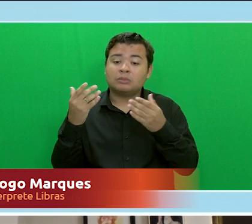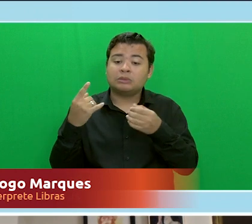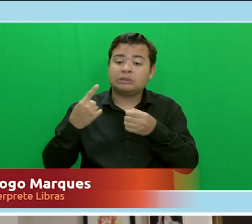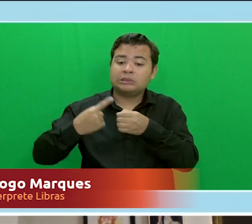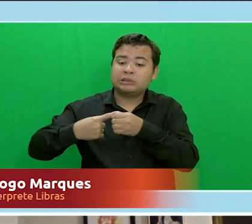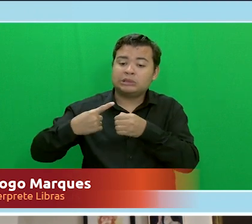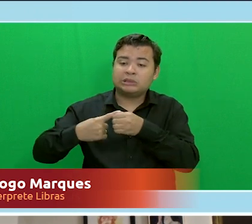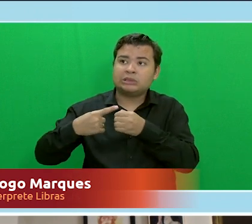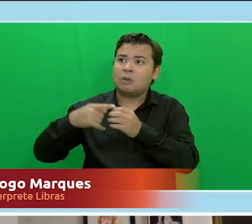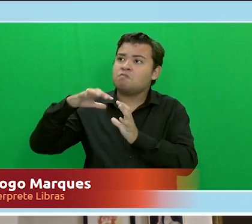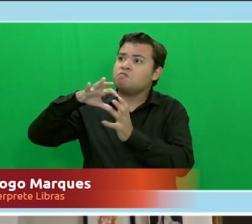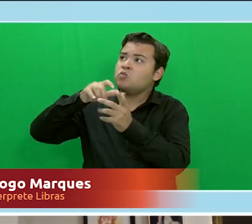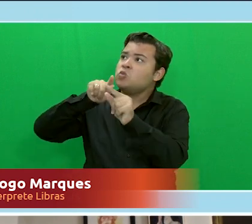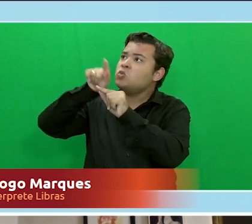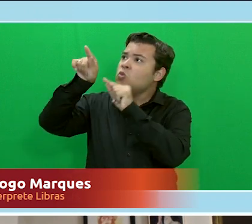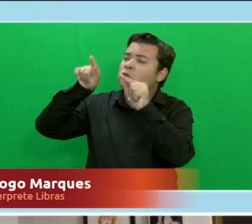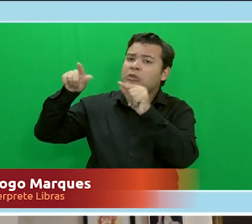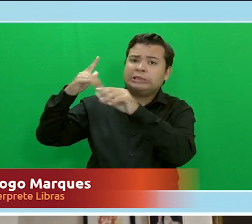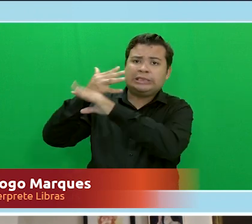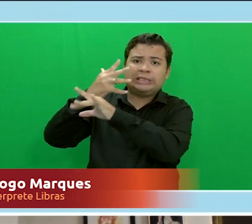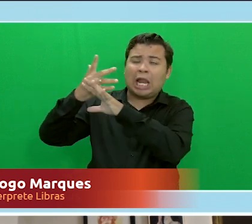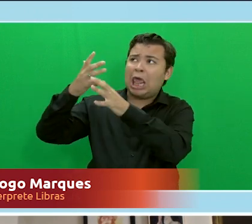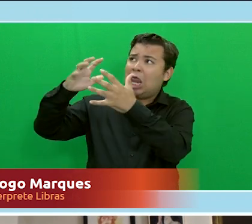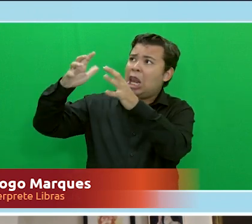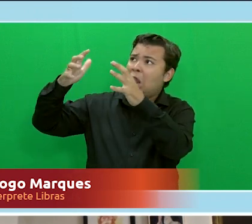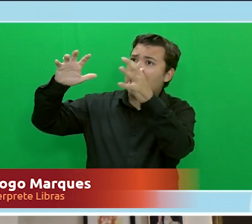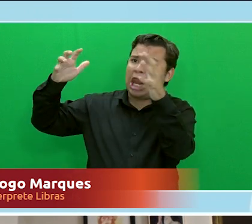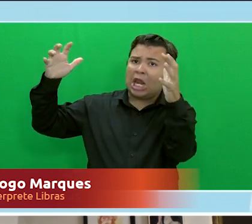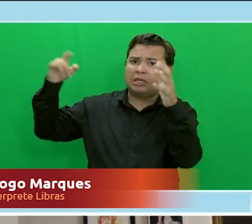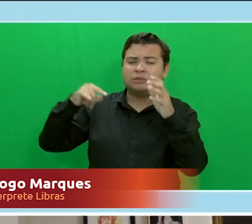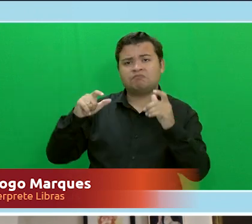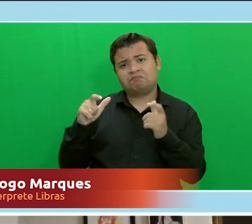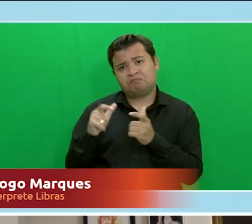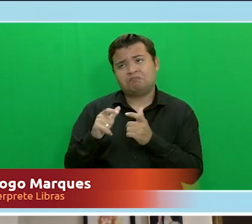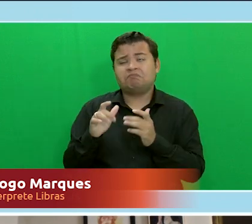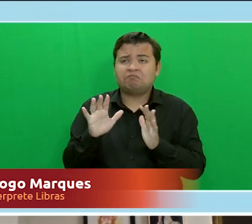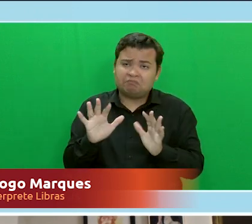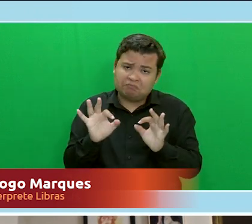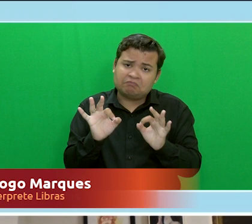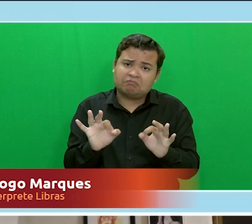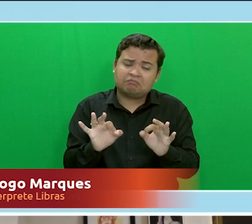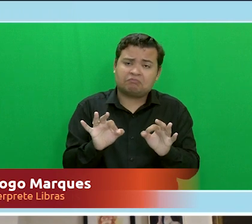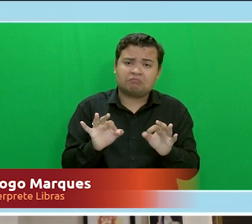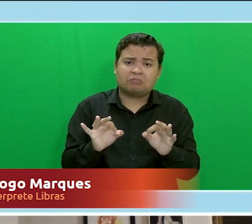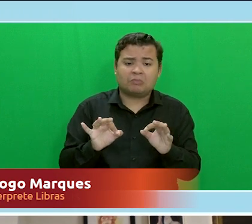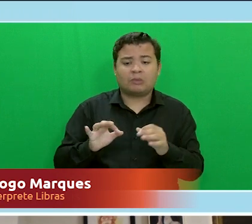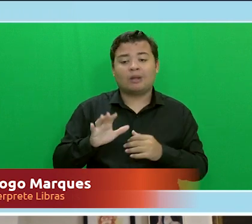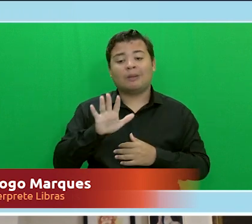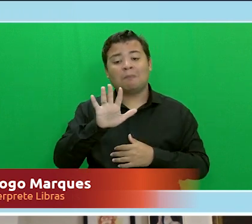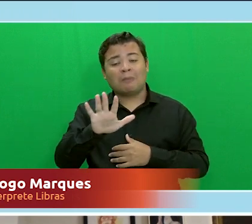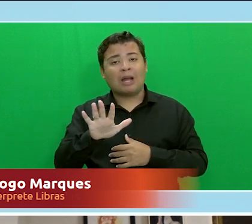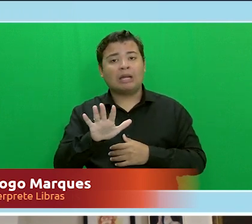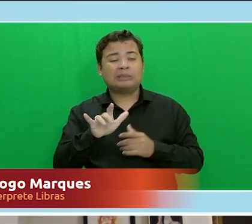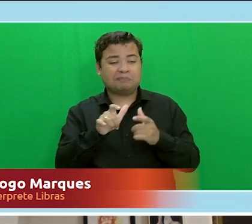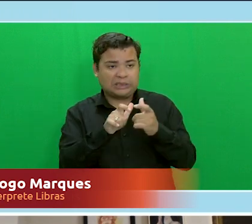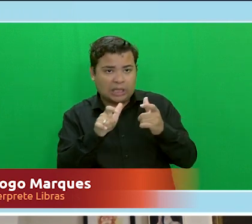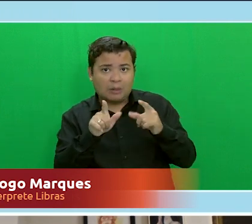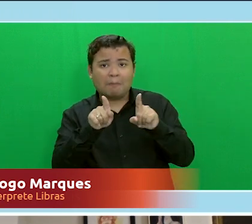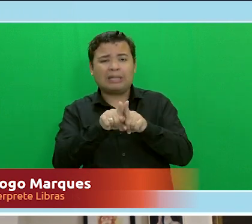com as cidades mundiais, né? Até para as cidades brasileiras, mas é uma cidade, ao mesmo